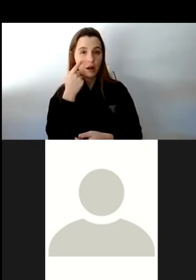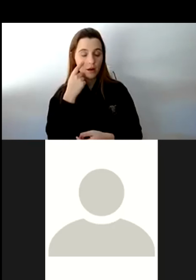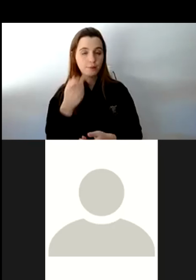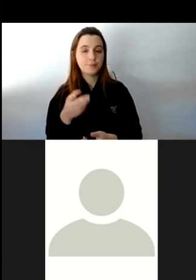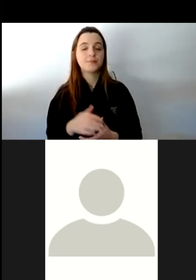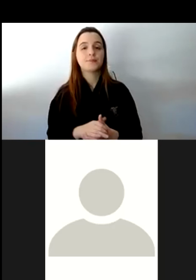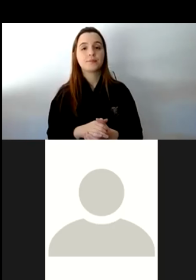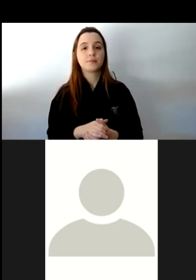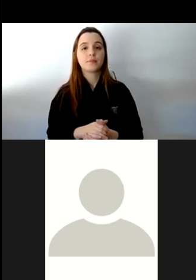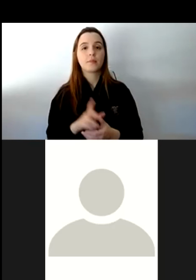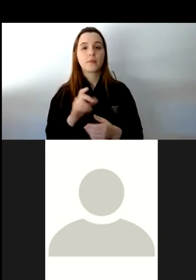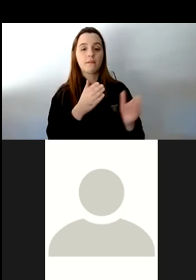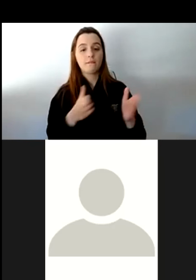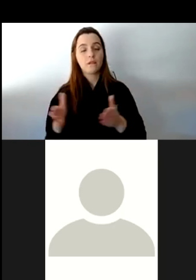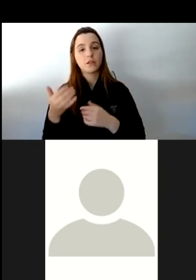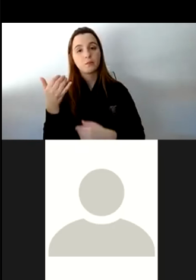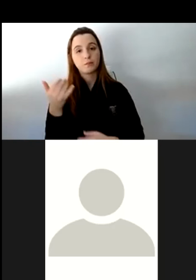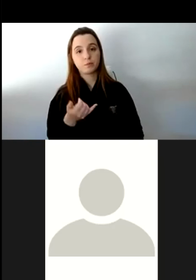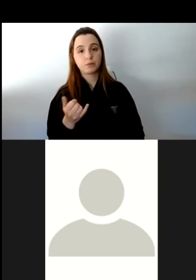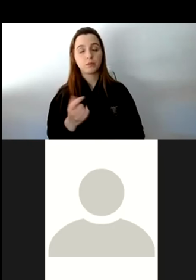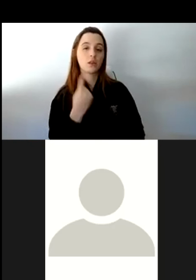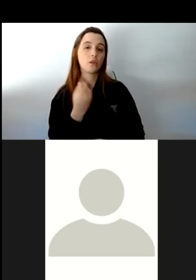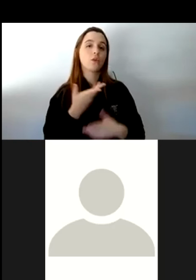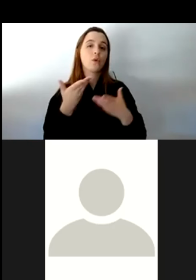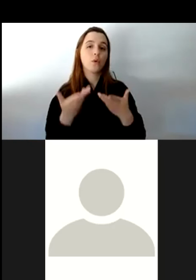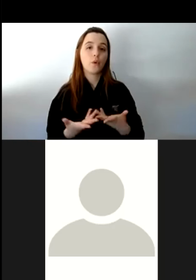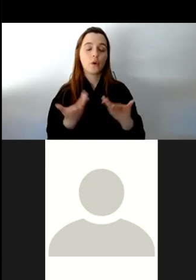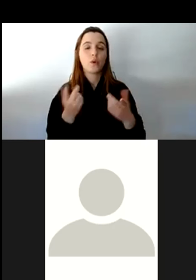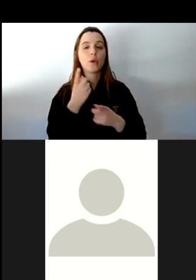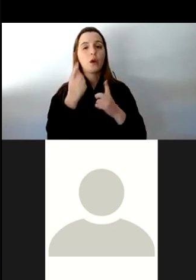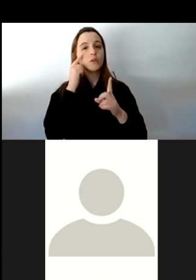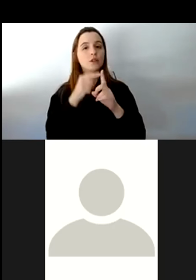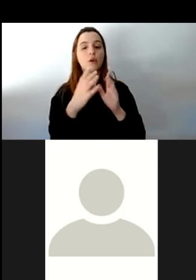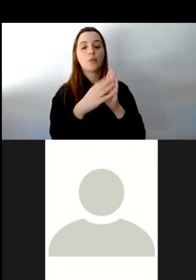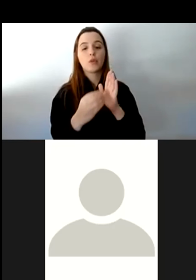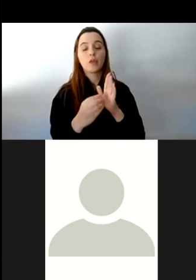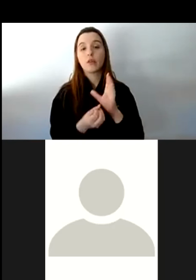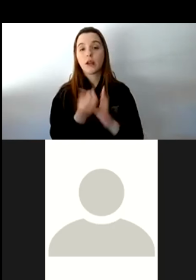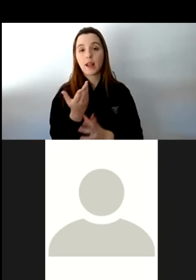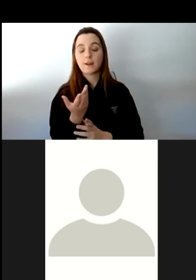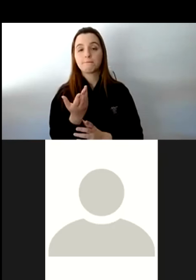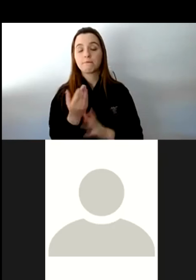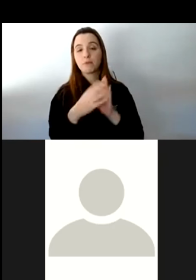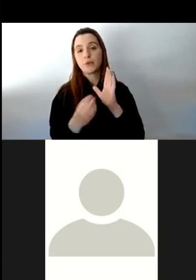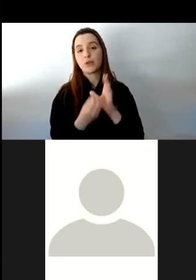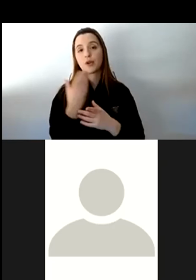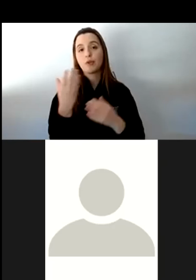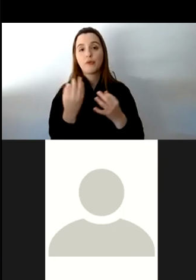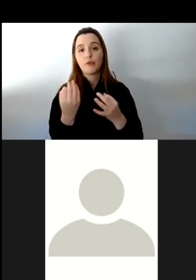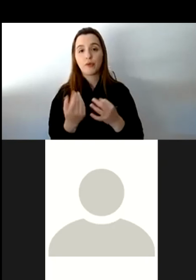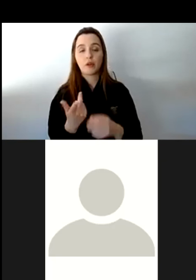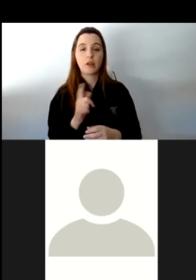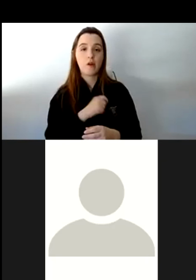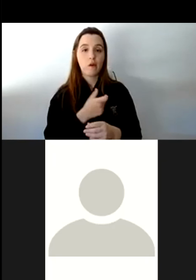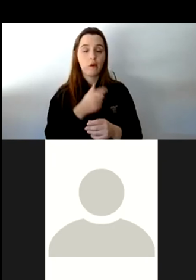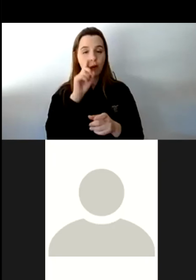Importa, numa segunda fase, é a fase que estamos neste momento, desenhar um modelo, e foi feito o desenho do modelo de auditoria a efetuar